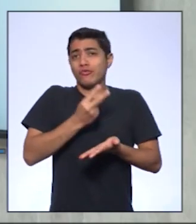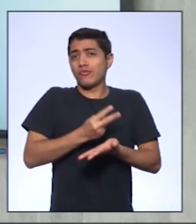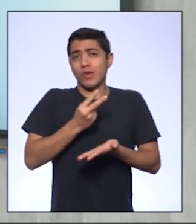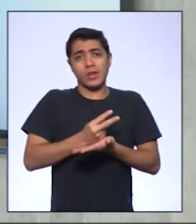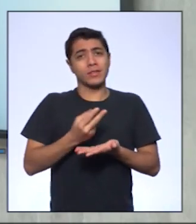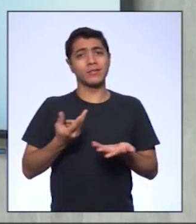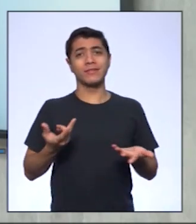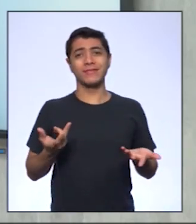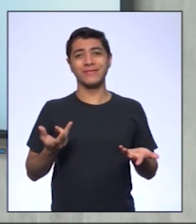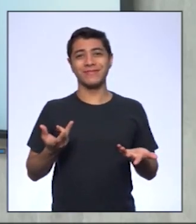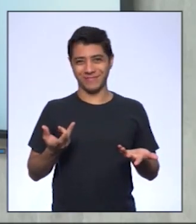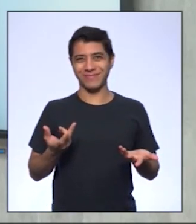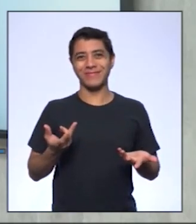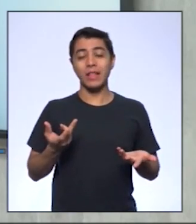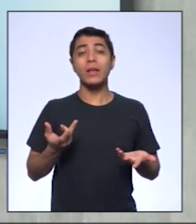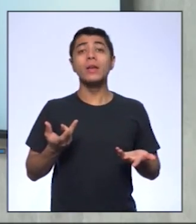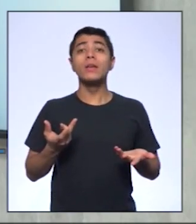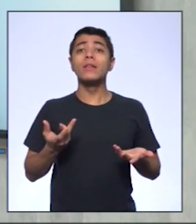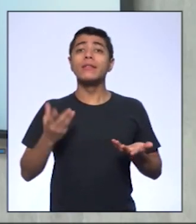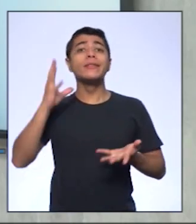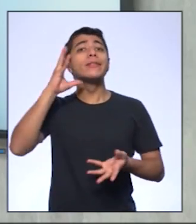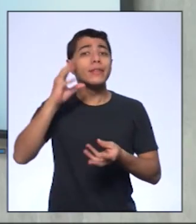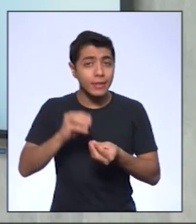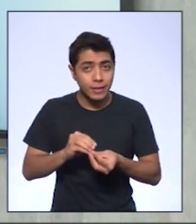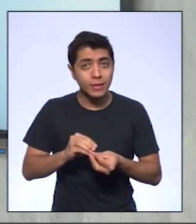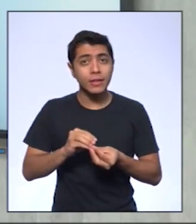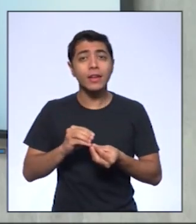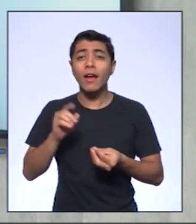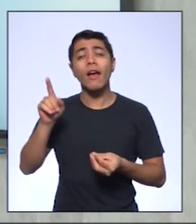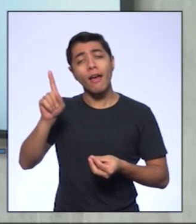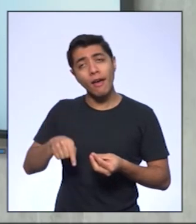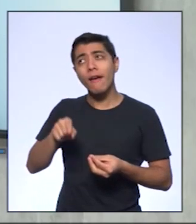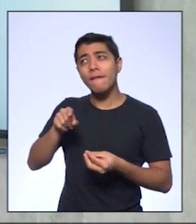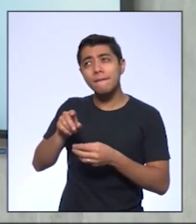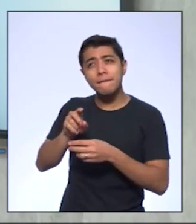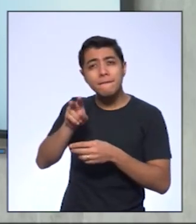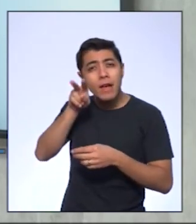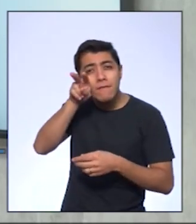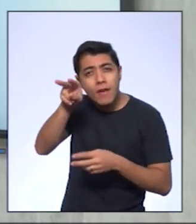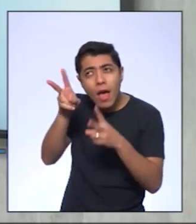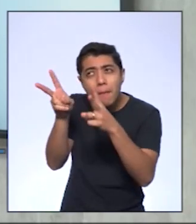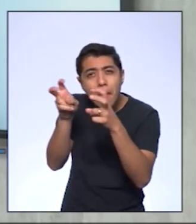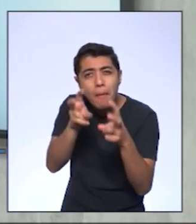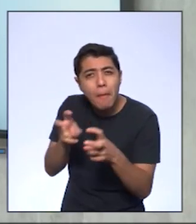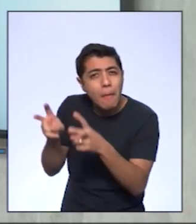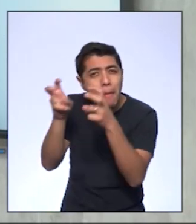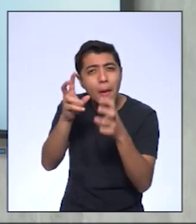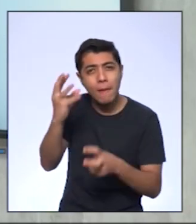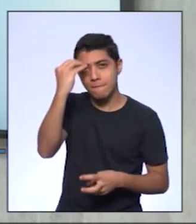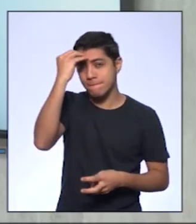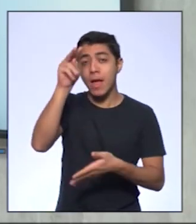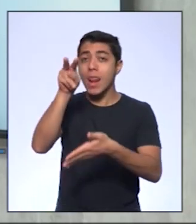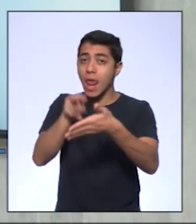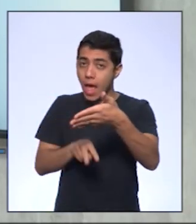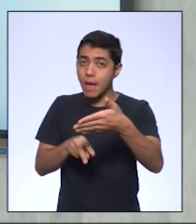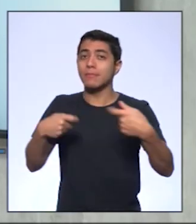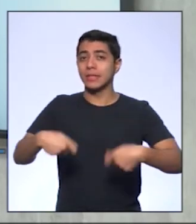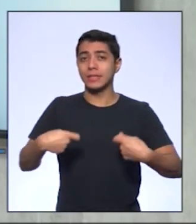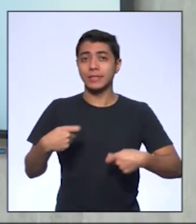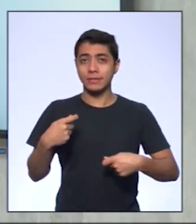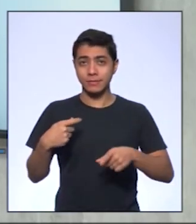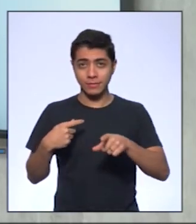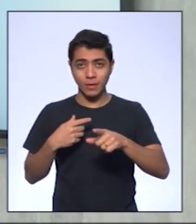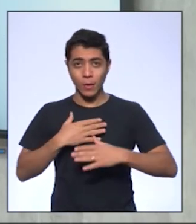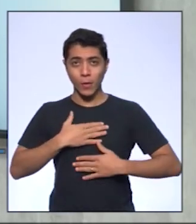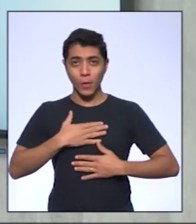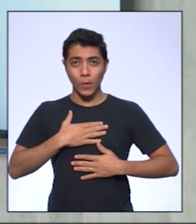é uma questão de interpretação. Sobreviveu? Dificinha, né? É uma questão de leitura, mano. Que você tem que entender que